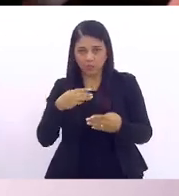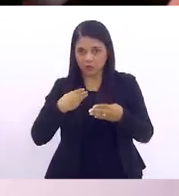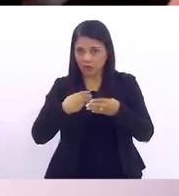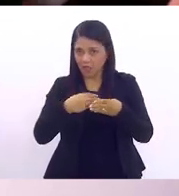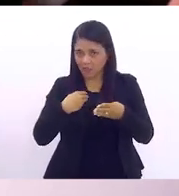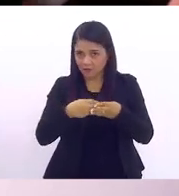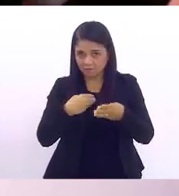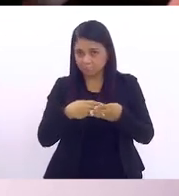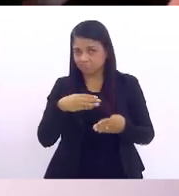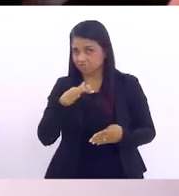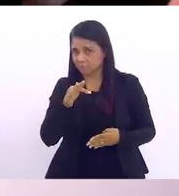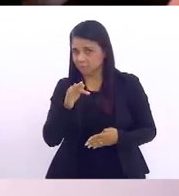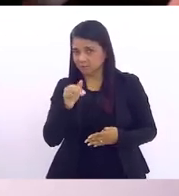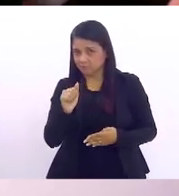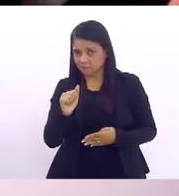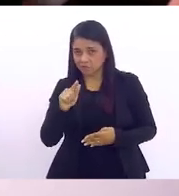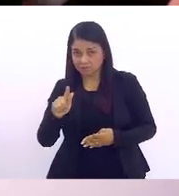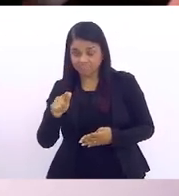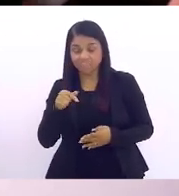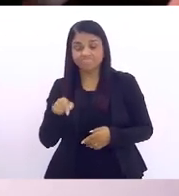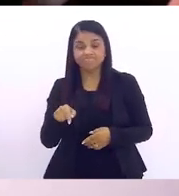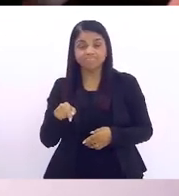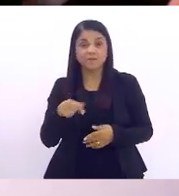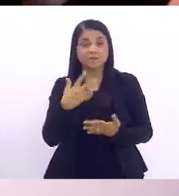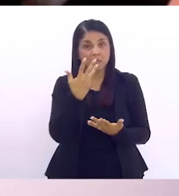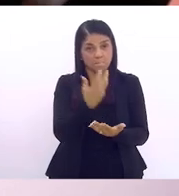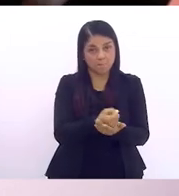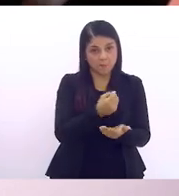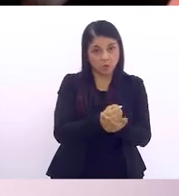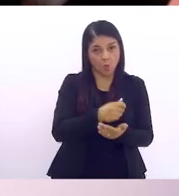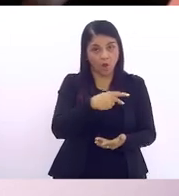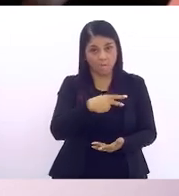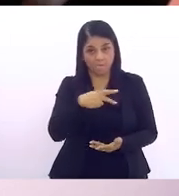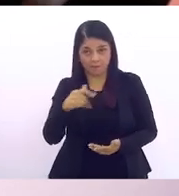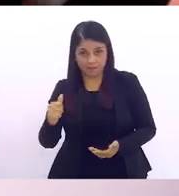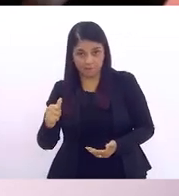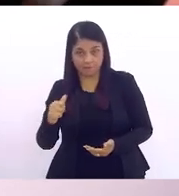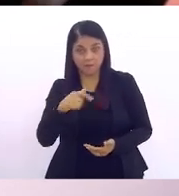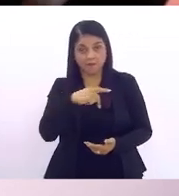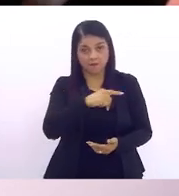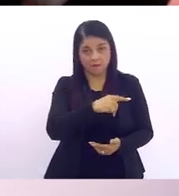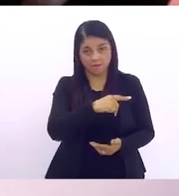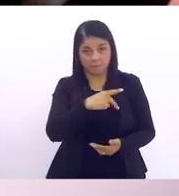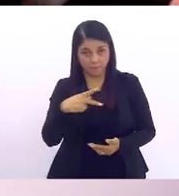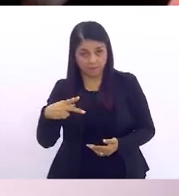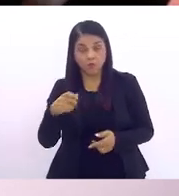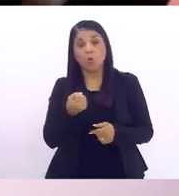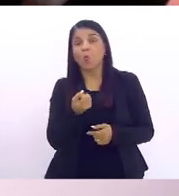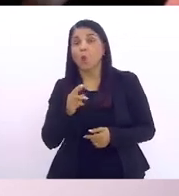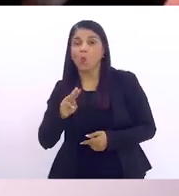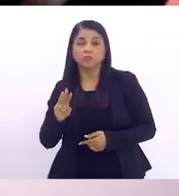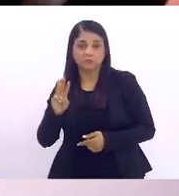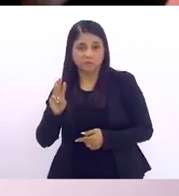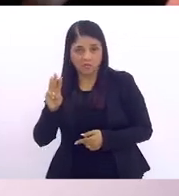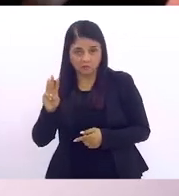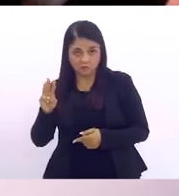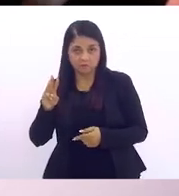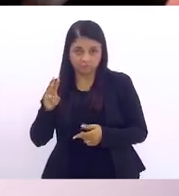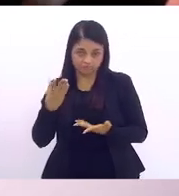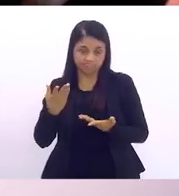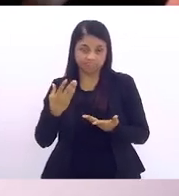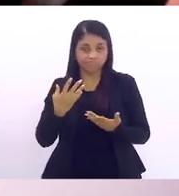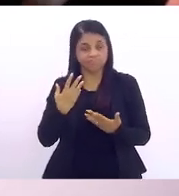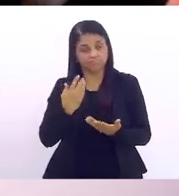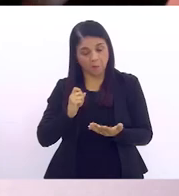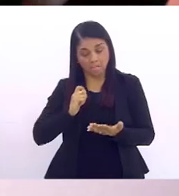aí ela vai ter que baixar um aplicativo enfim entrar no site para pagar um um bom pagador vai fazer